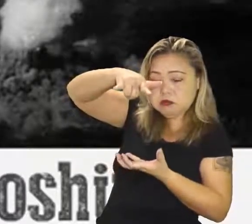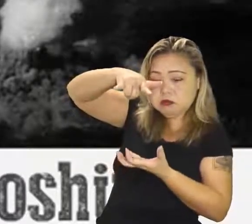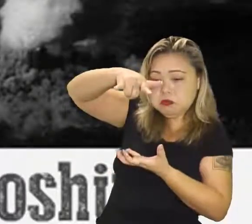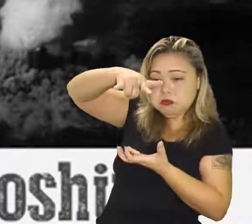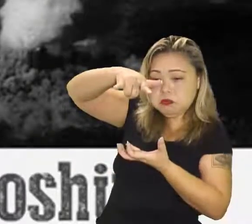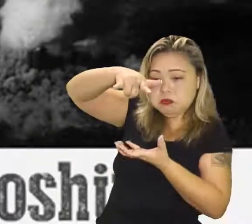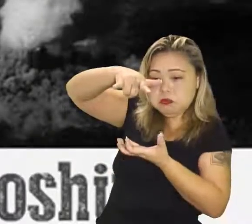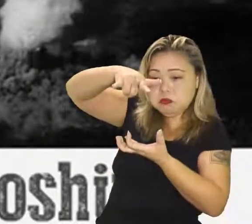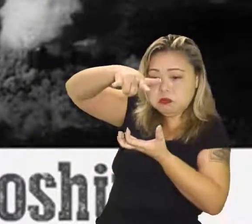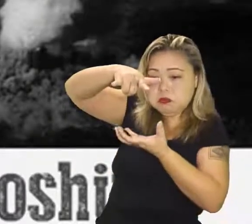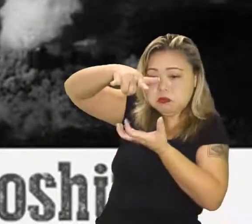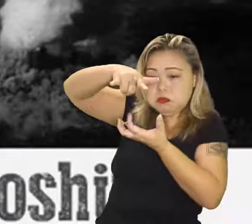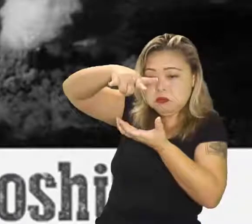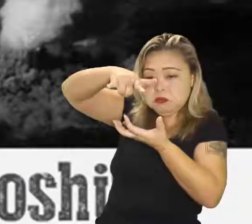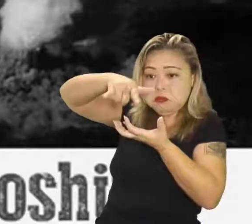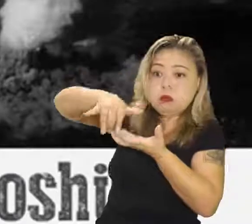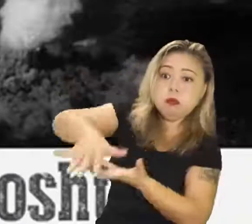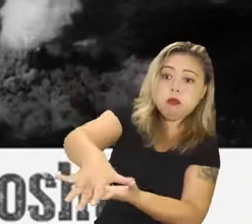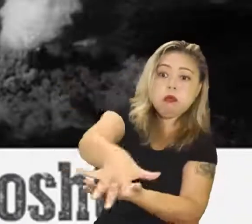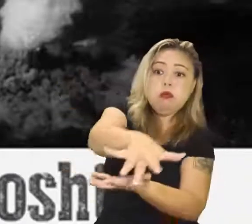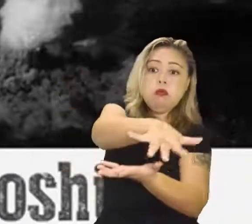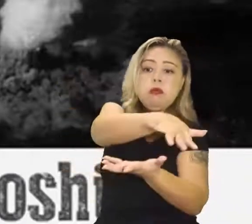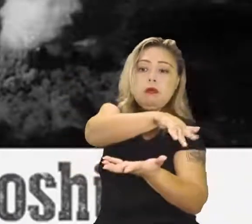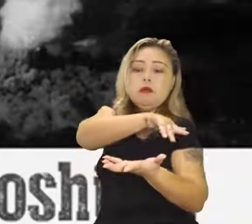foram destruindo tudo ao seu redor.